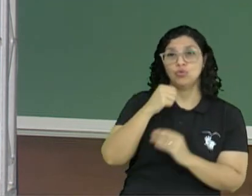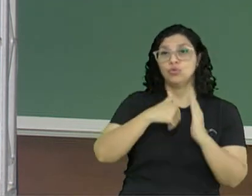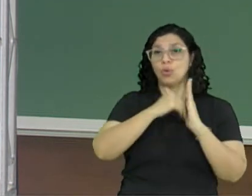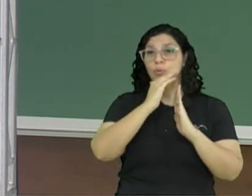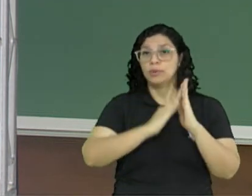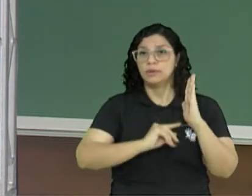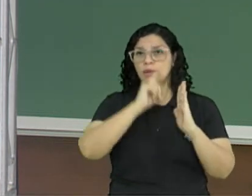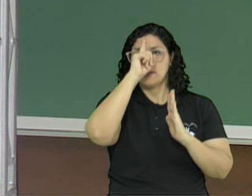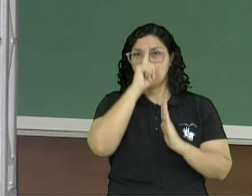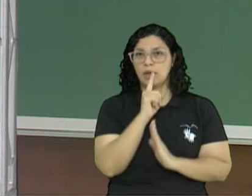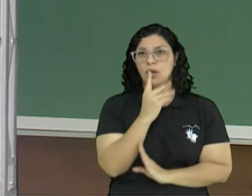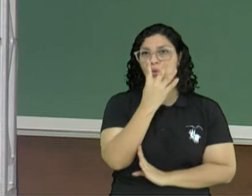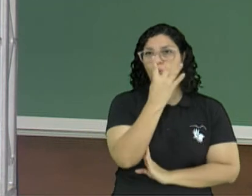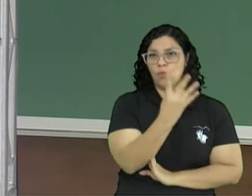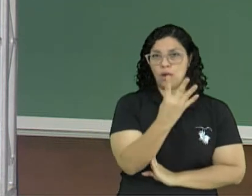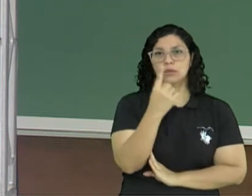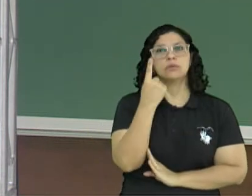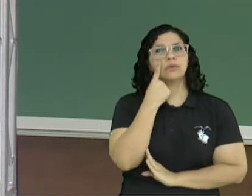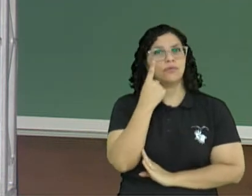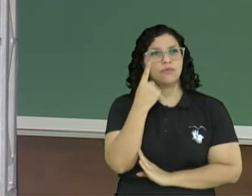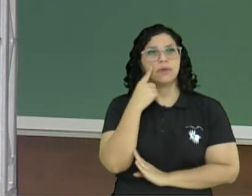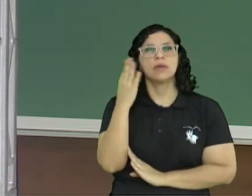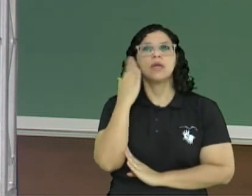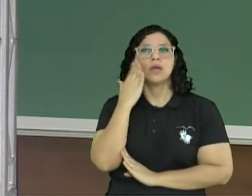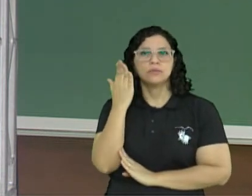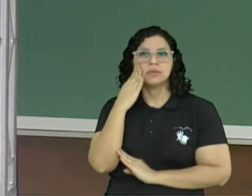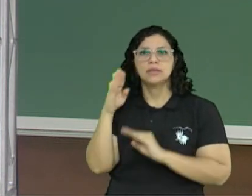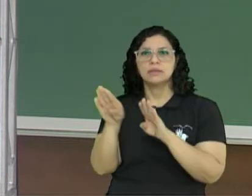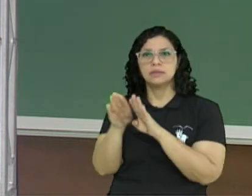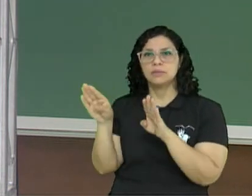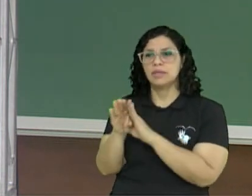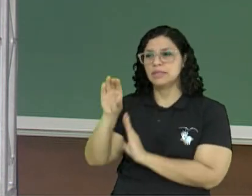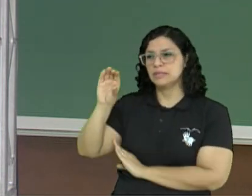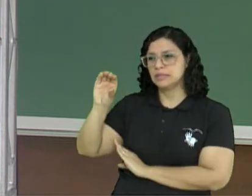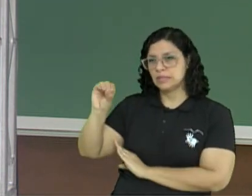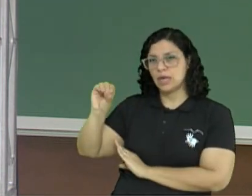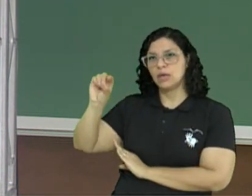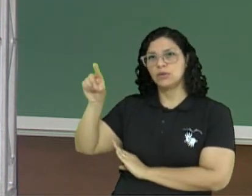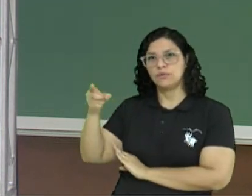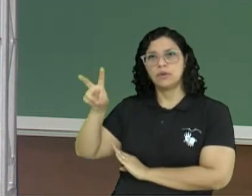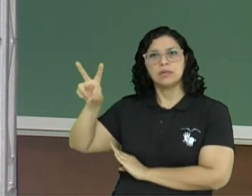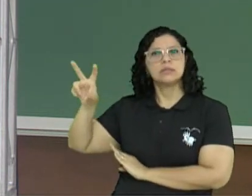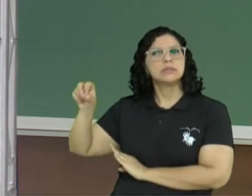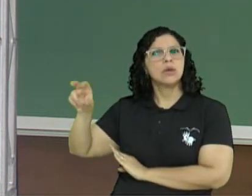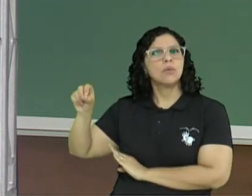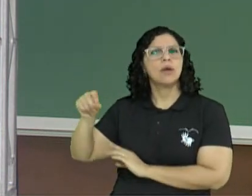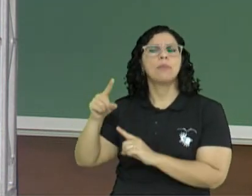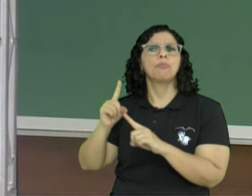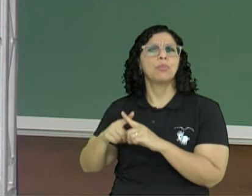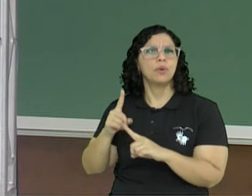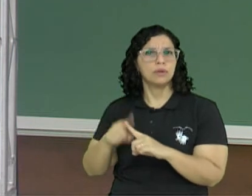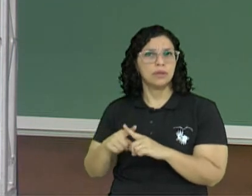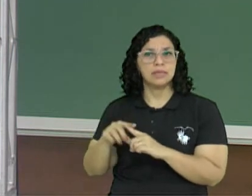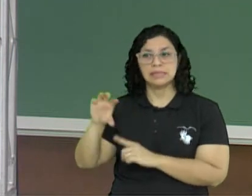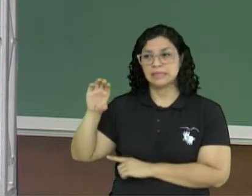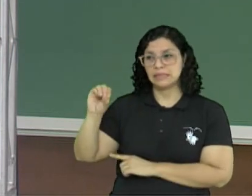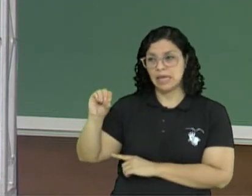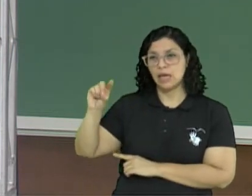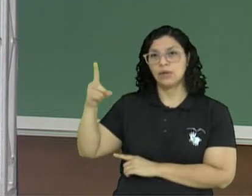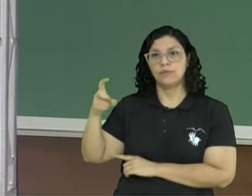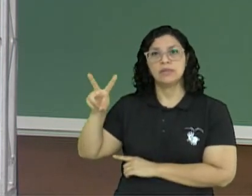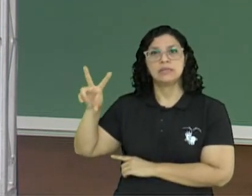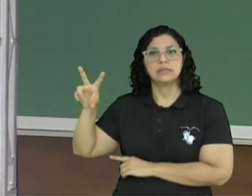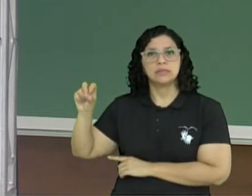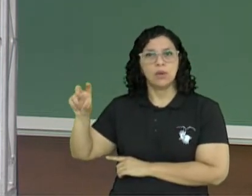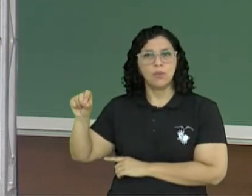inteiro. Então, eu já sei que aqui na parte decimal vai dar 0,50. Por quê? 0,50 é a